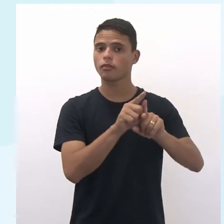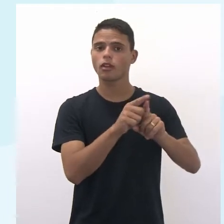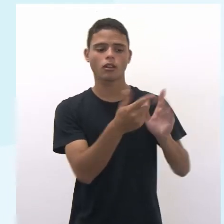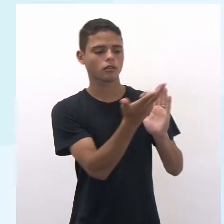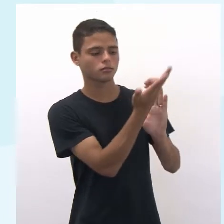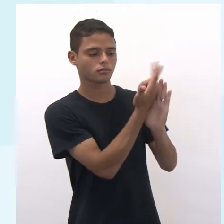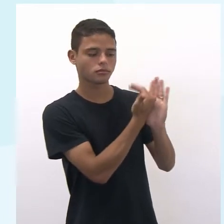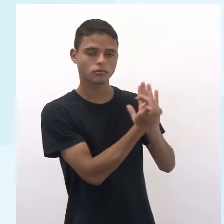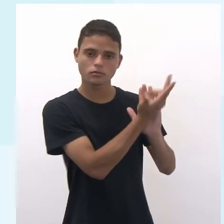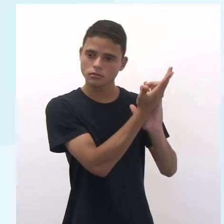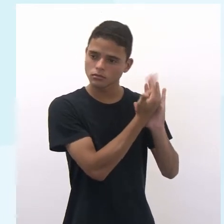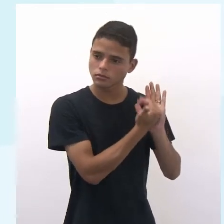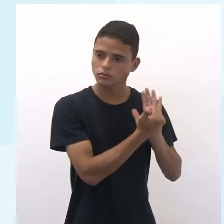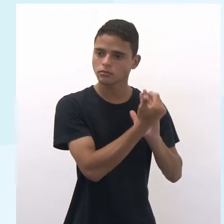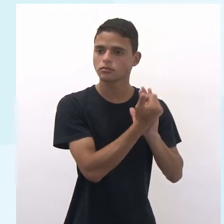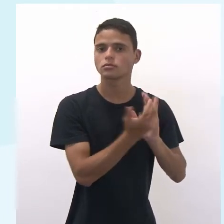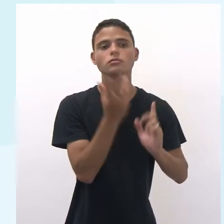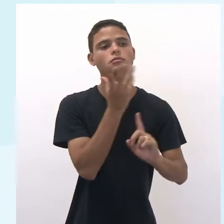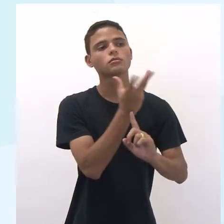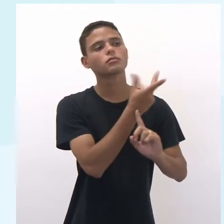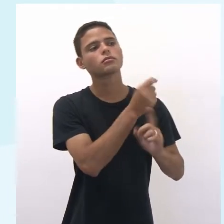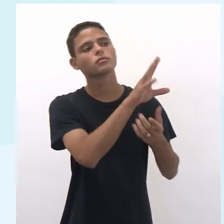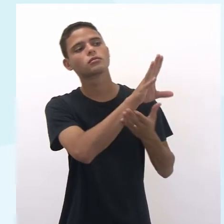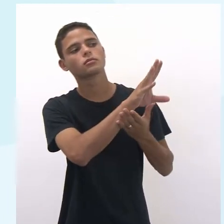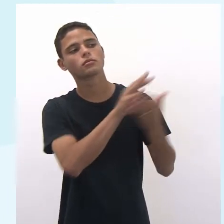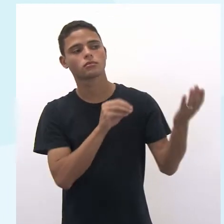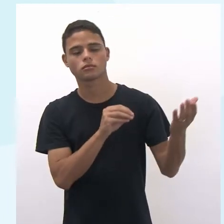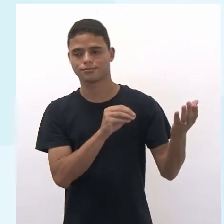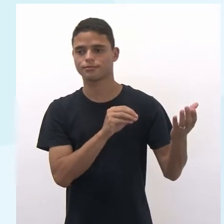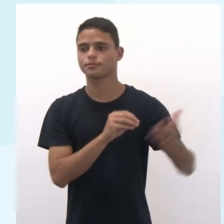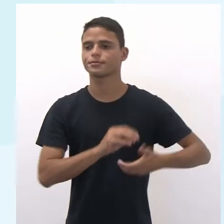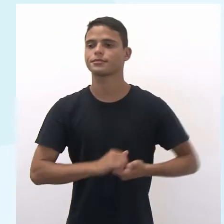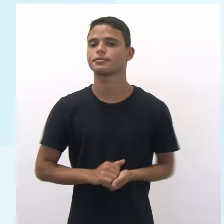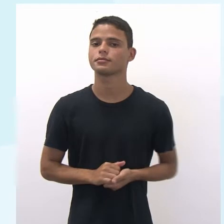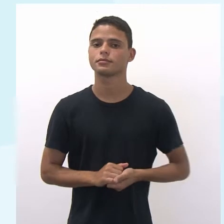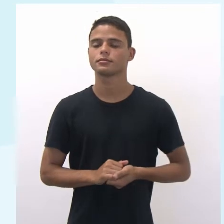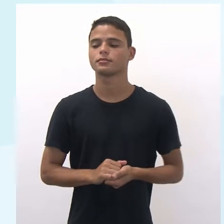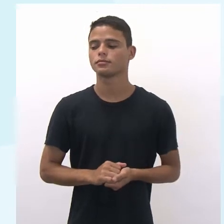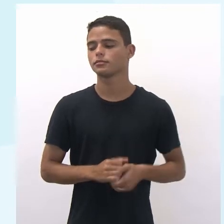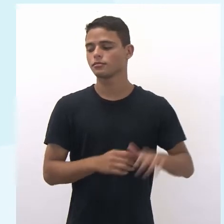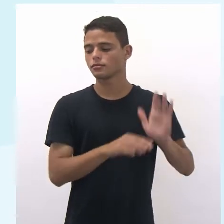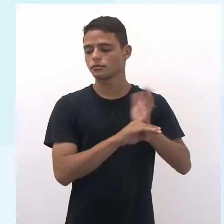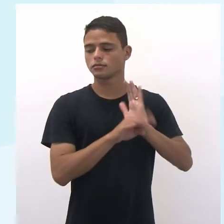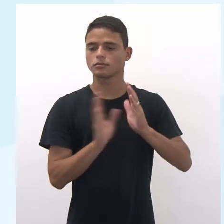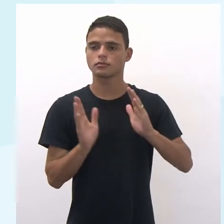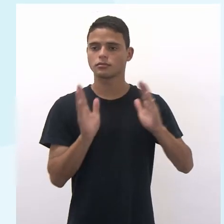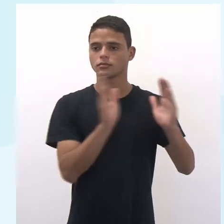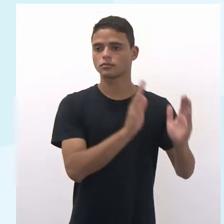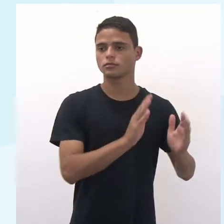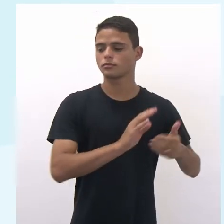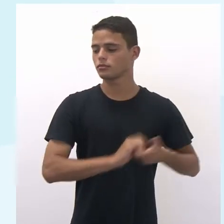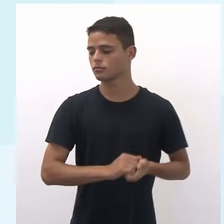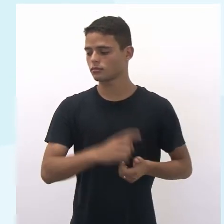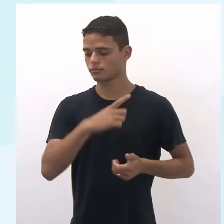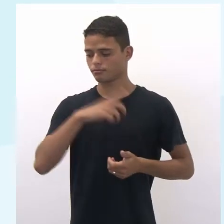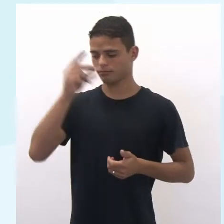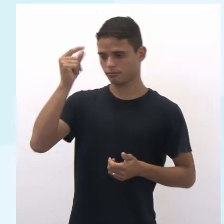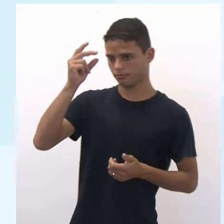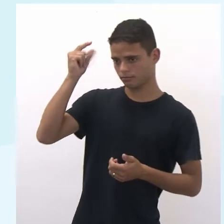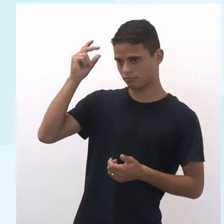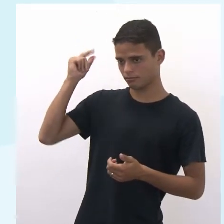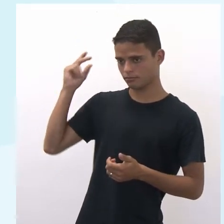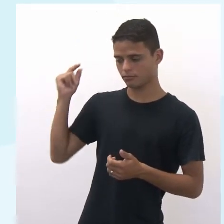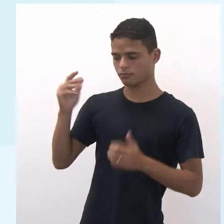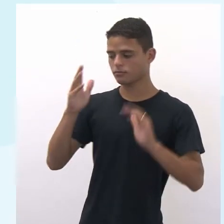uma cena específica daquele filme que foi exibido em sala de aula. Isso já faz algum tempinho e eu